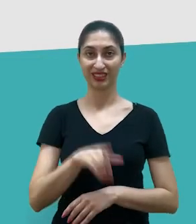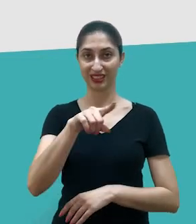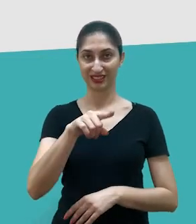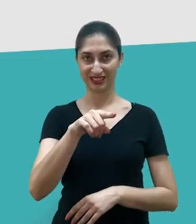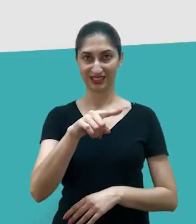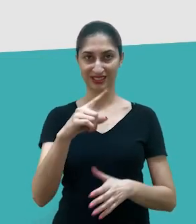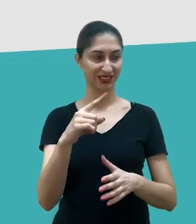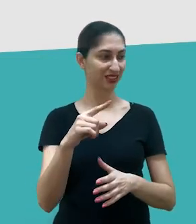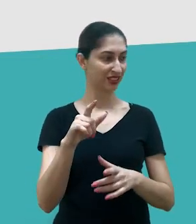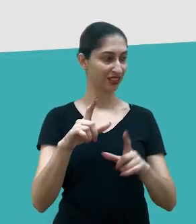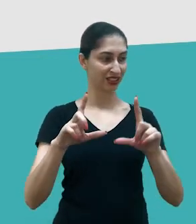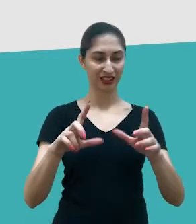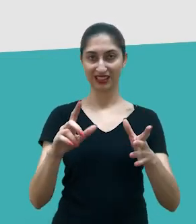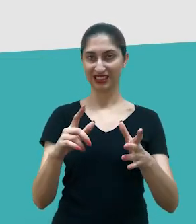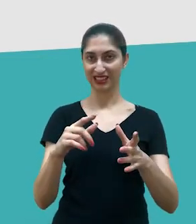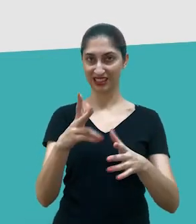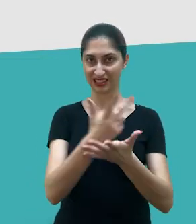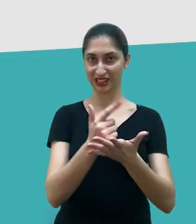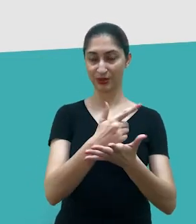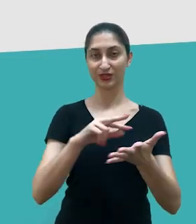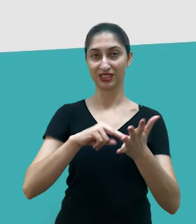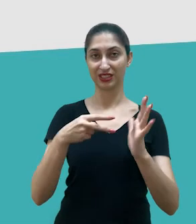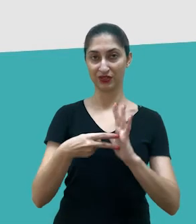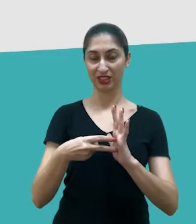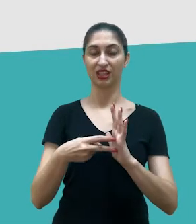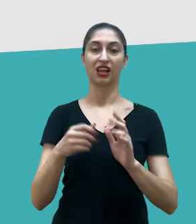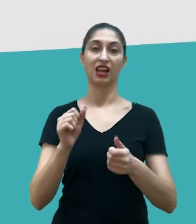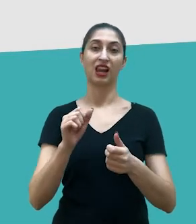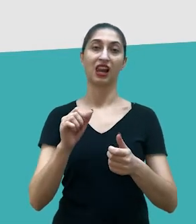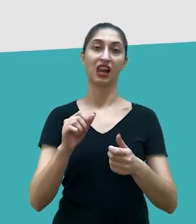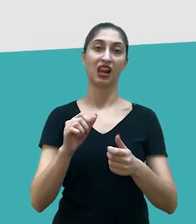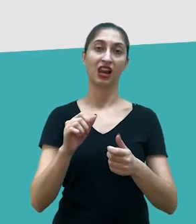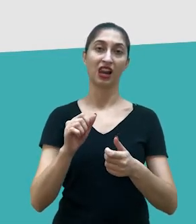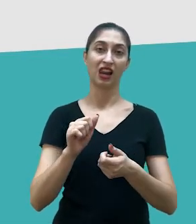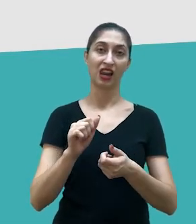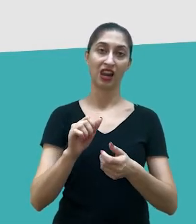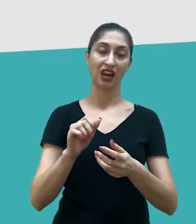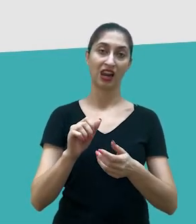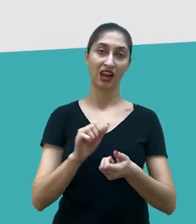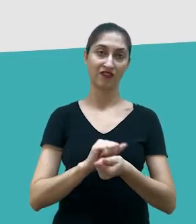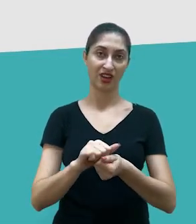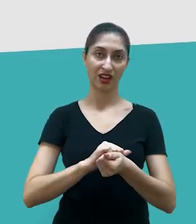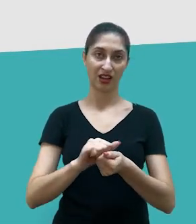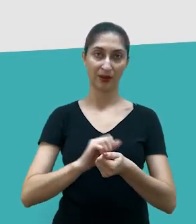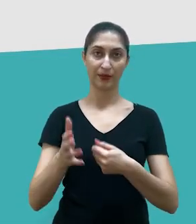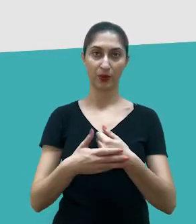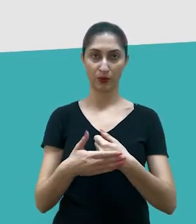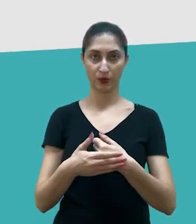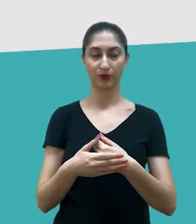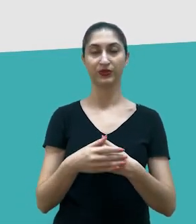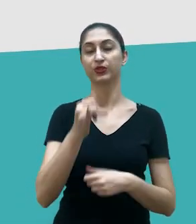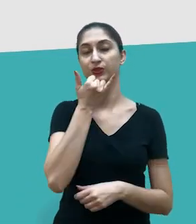mão, não é? Quando tem o tanquinho com X, é porque... quando tem um